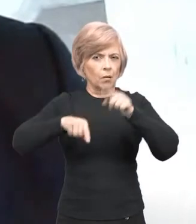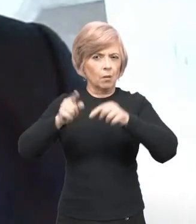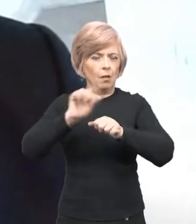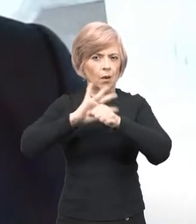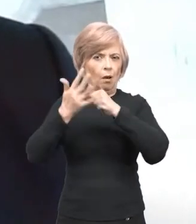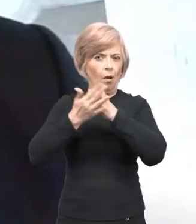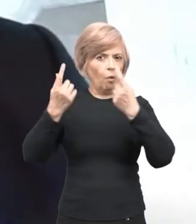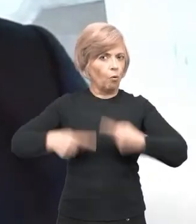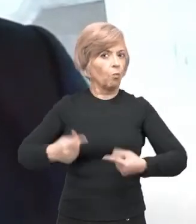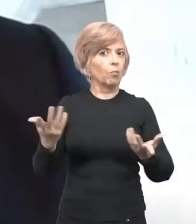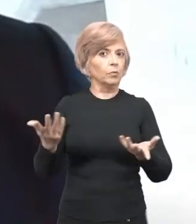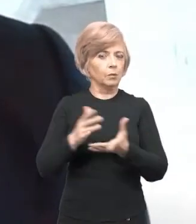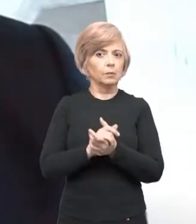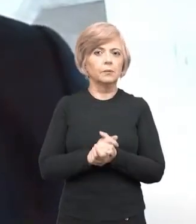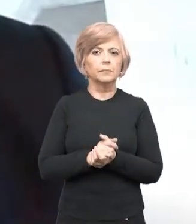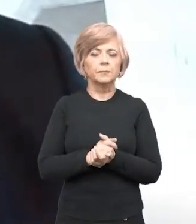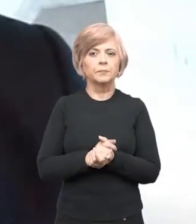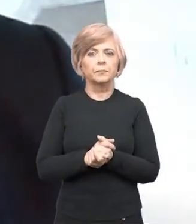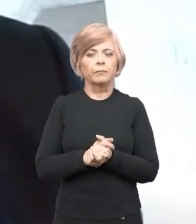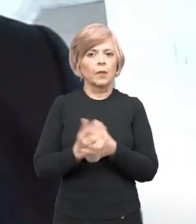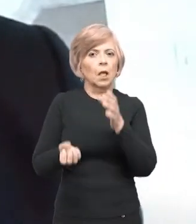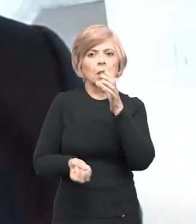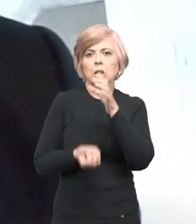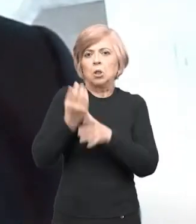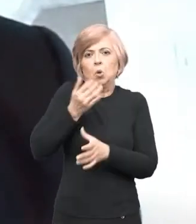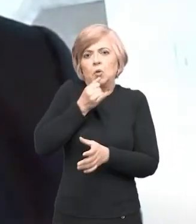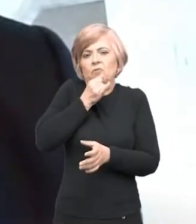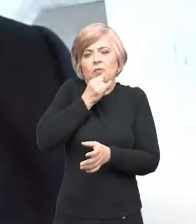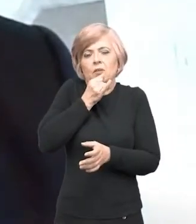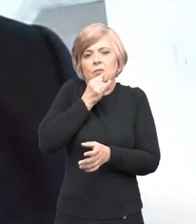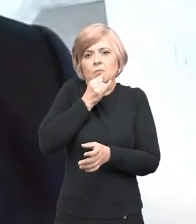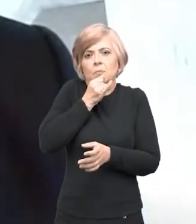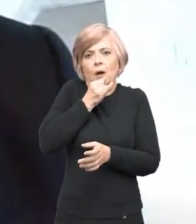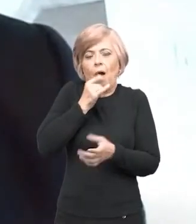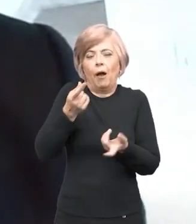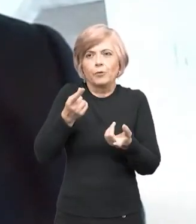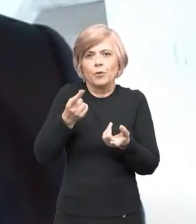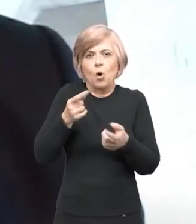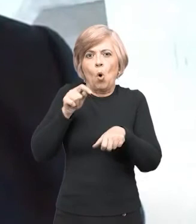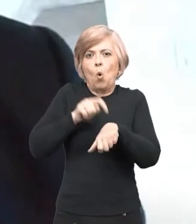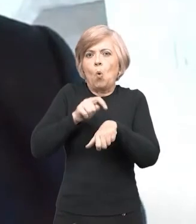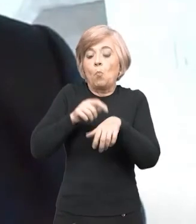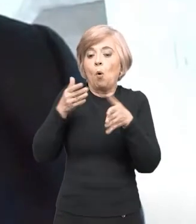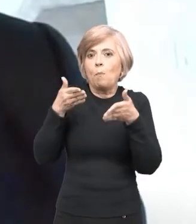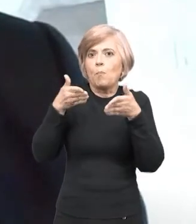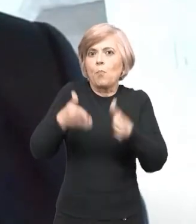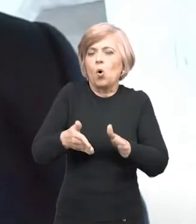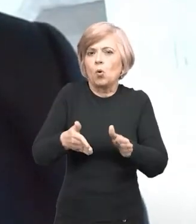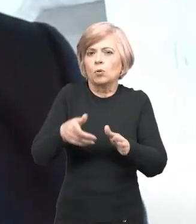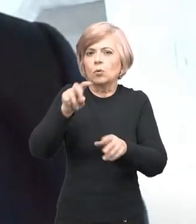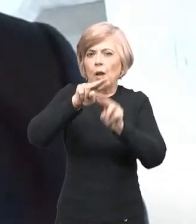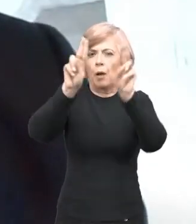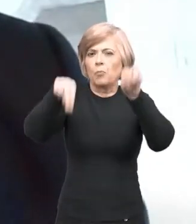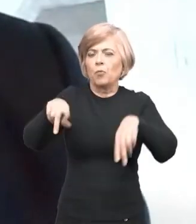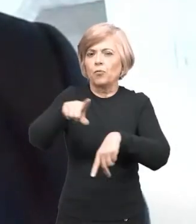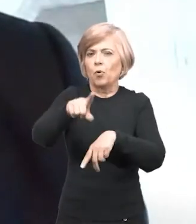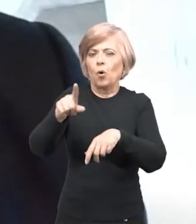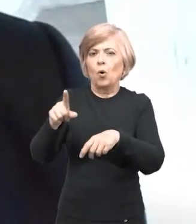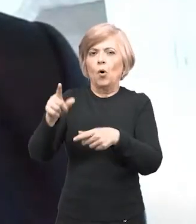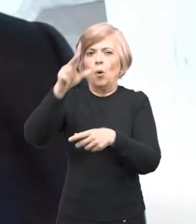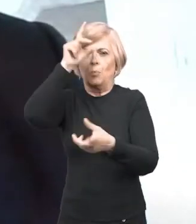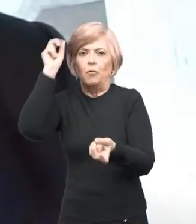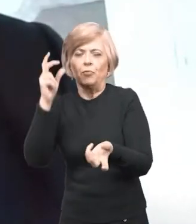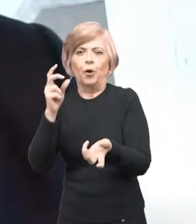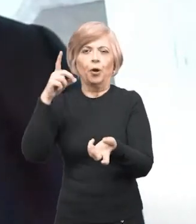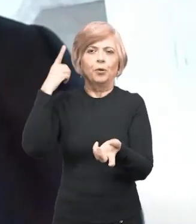no combate à Covid-19, né? Se criou aí, infelizmente, uma janela de oportunidade para aquele gestor que